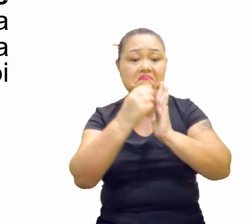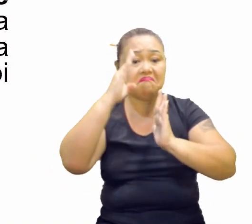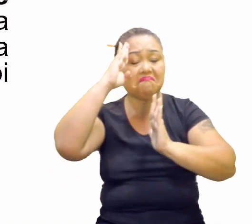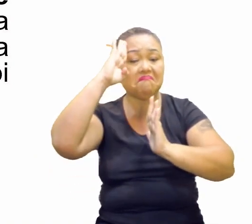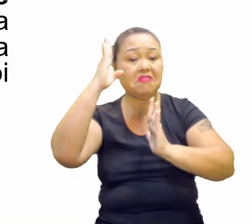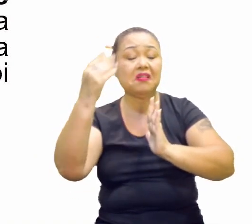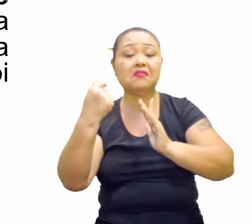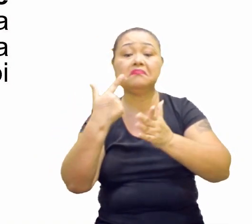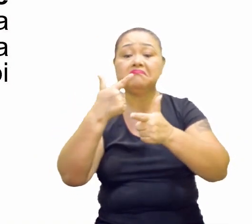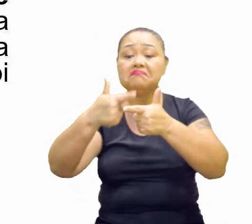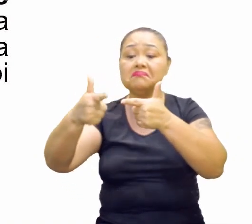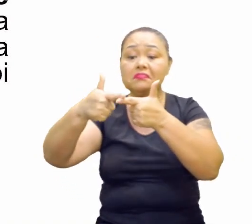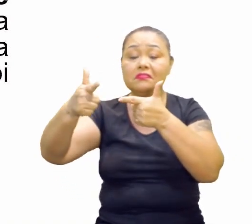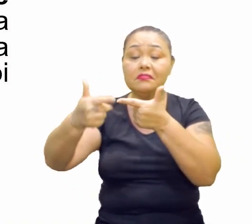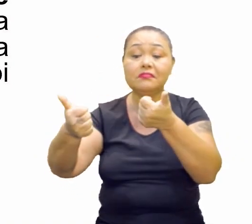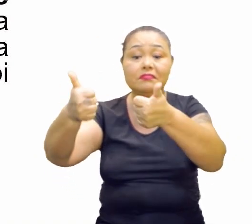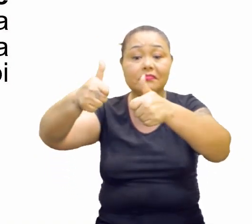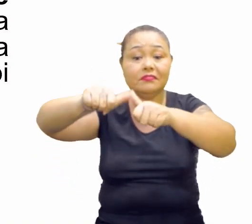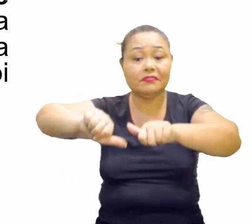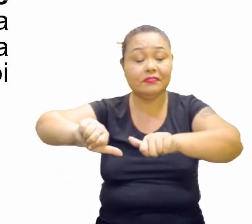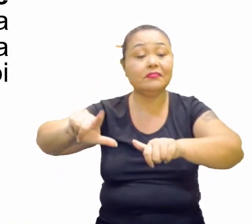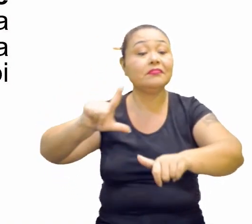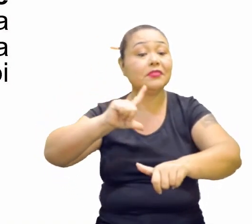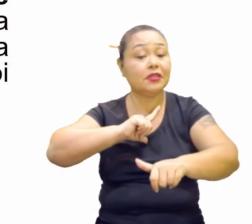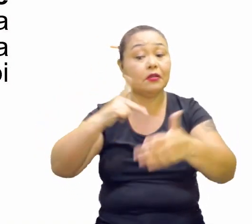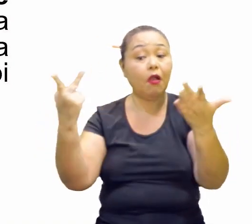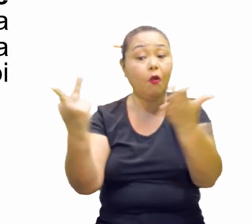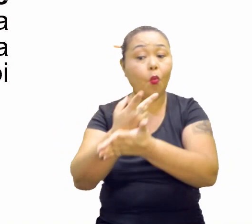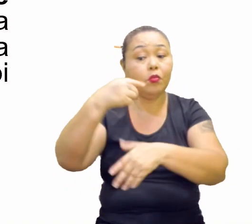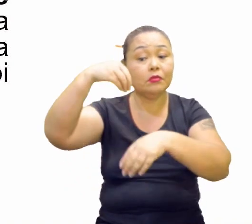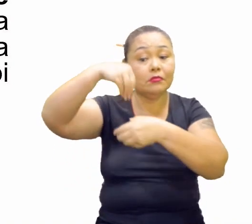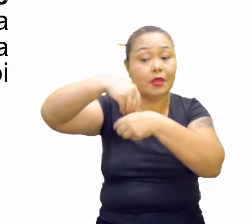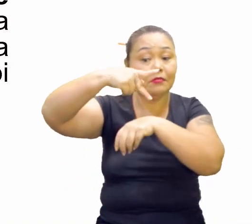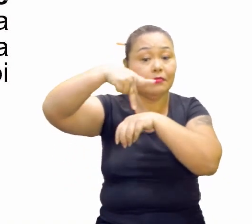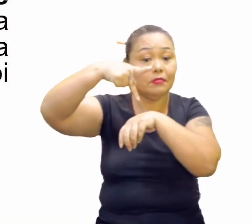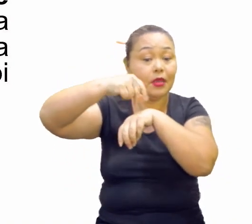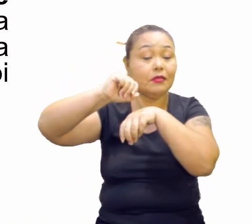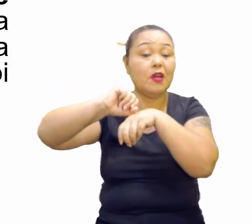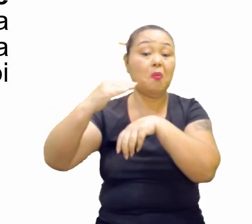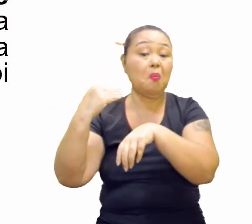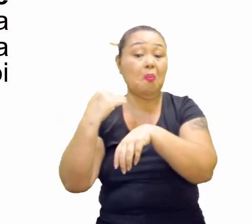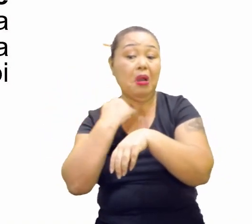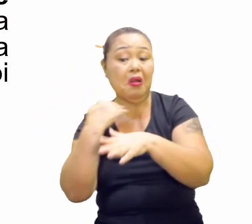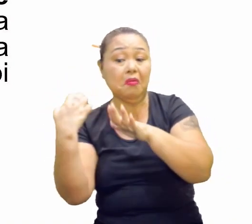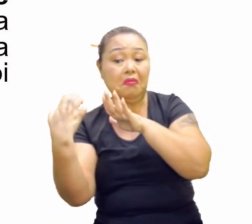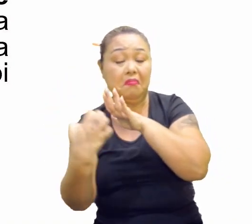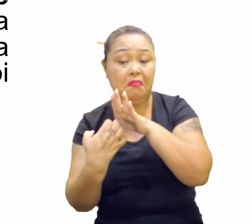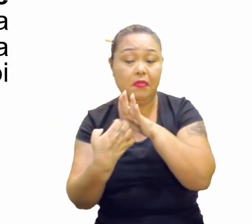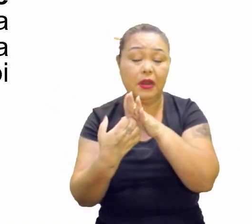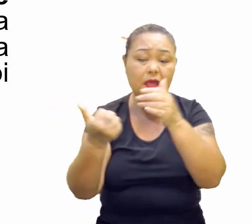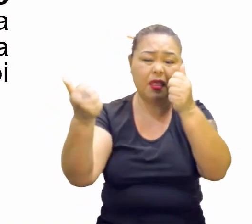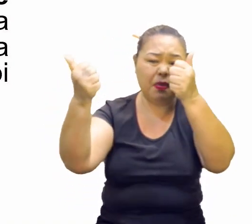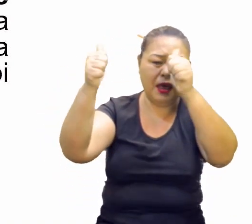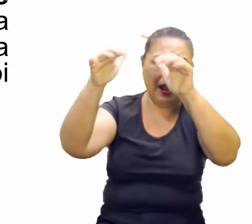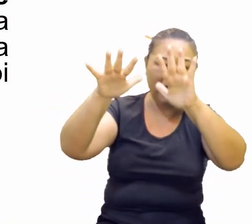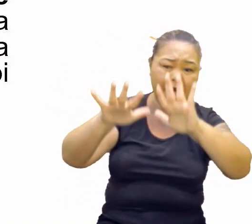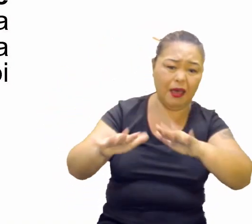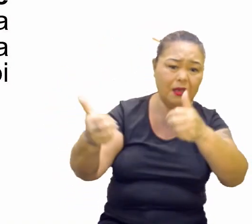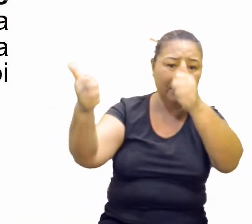país, levando inúmeras empresas e bancos à falência. A depressão